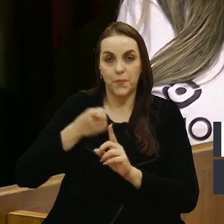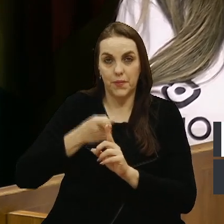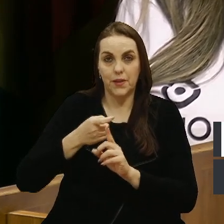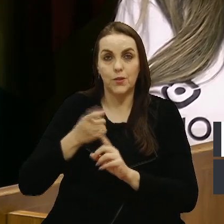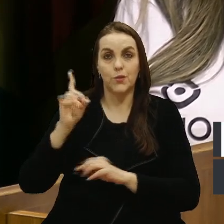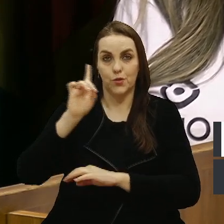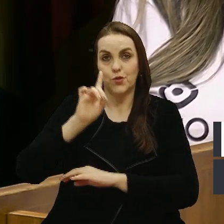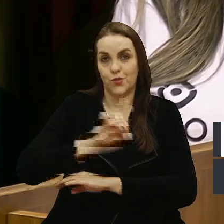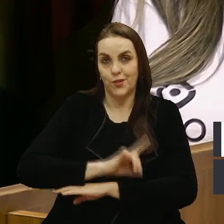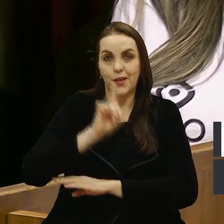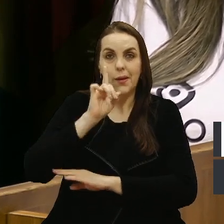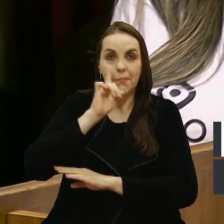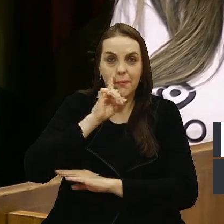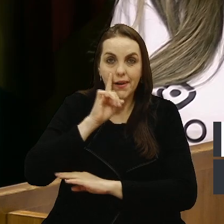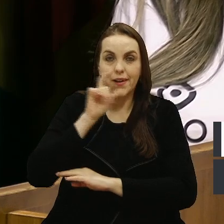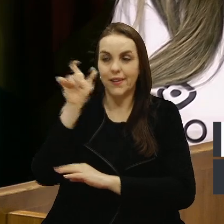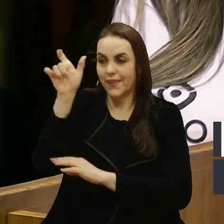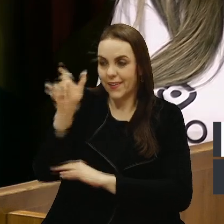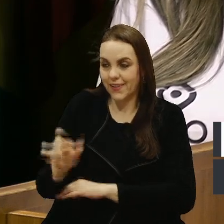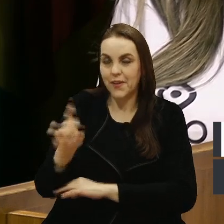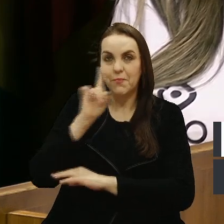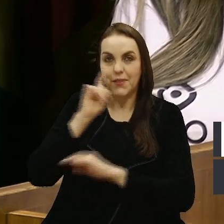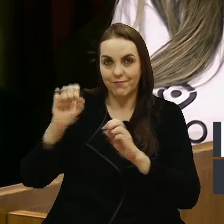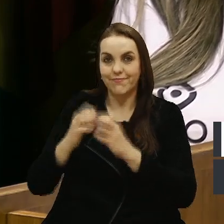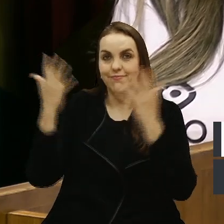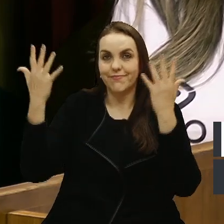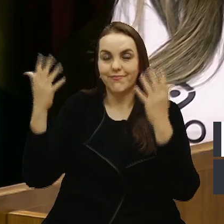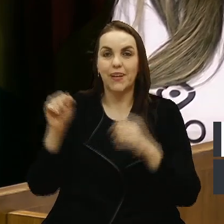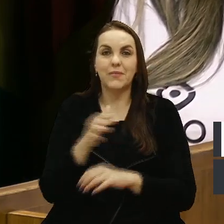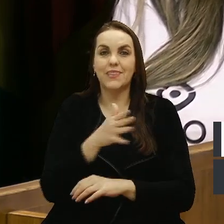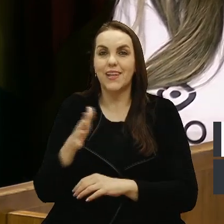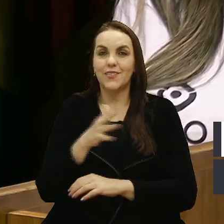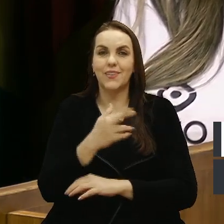celebrada, mas muitas vezes também é romantizada.